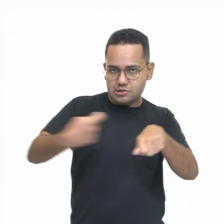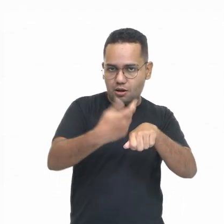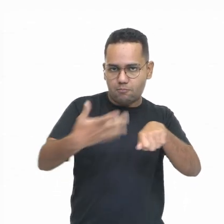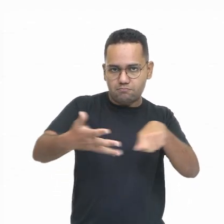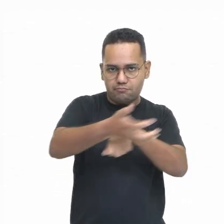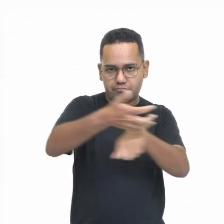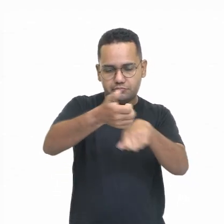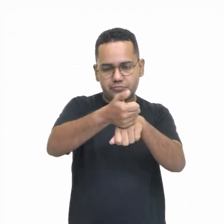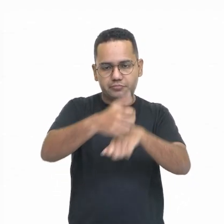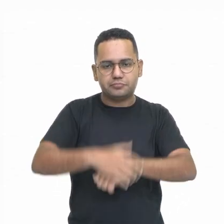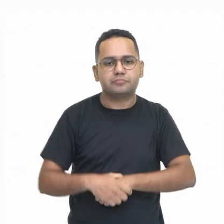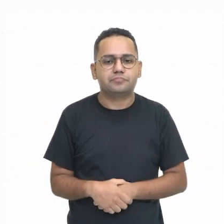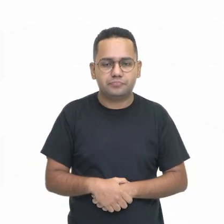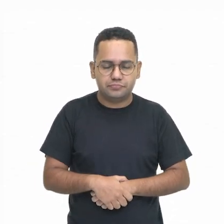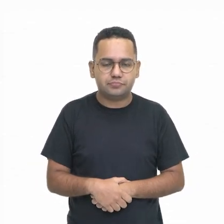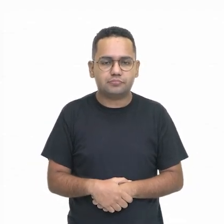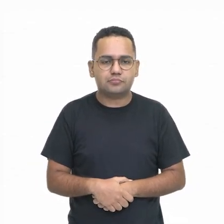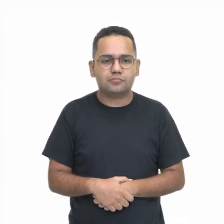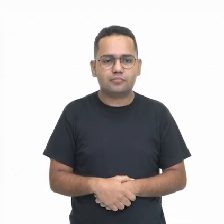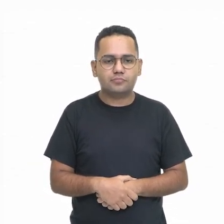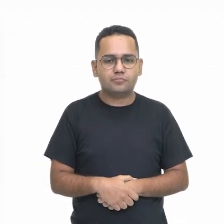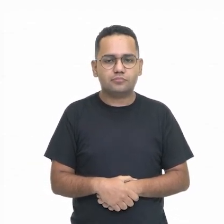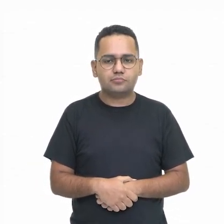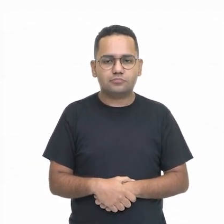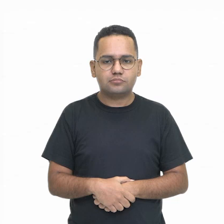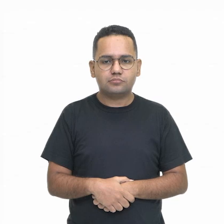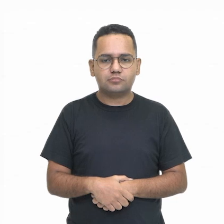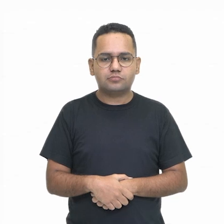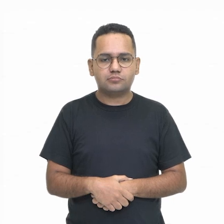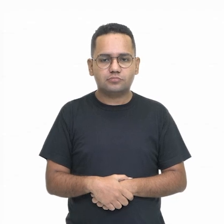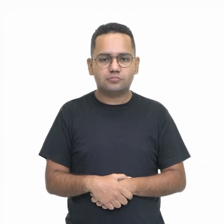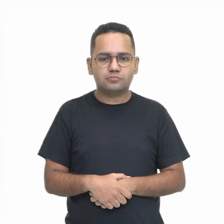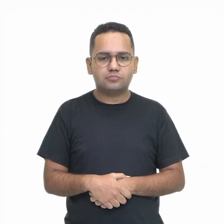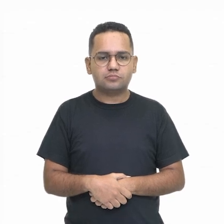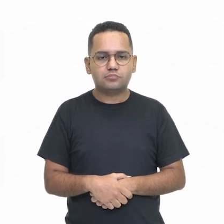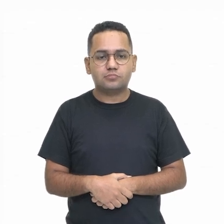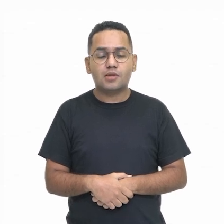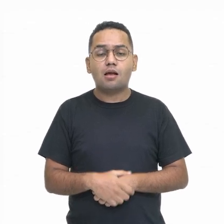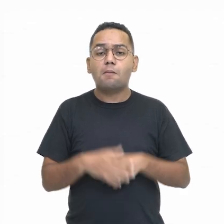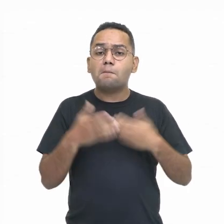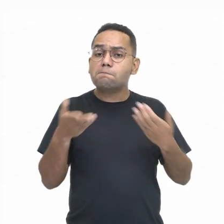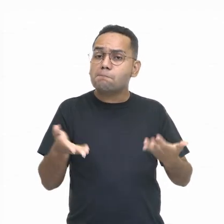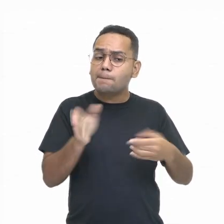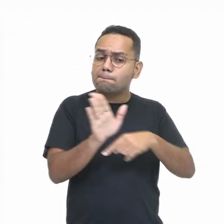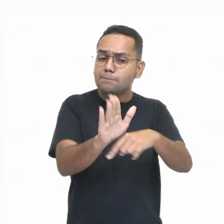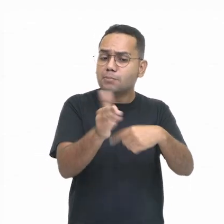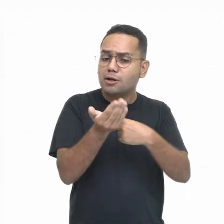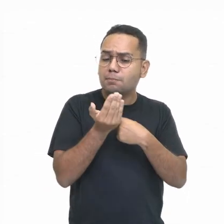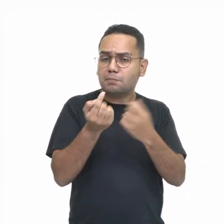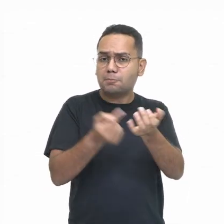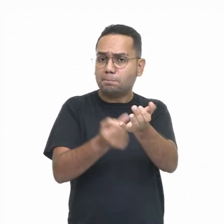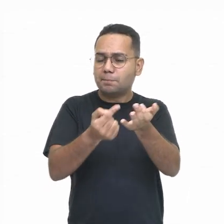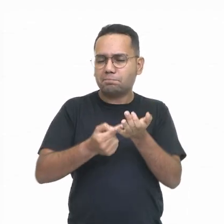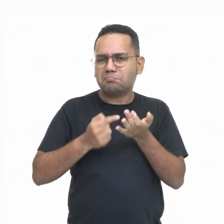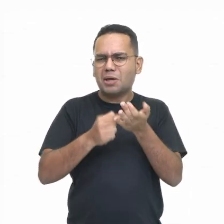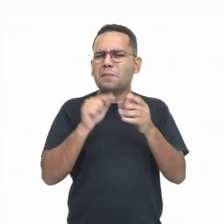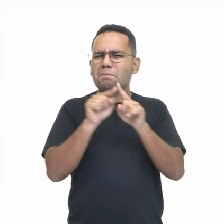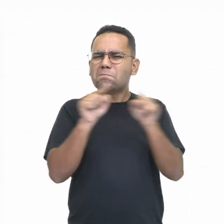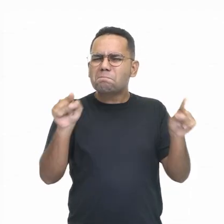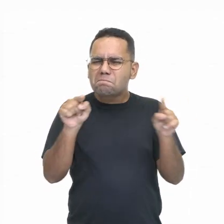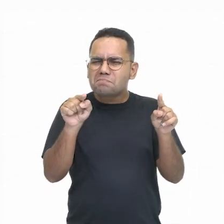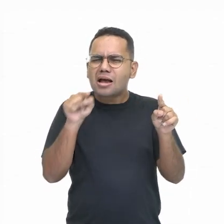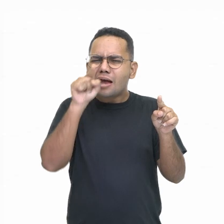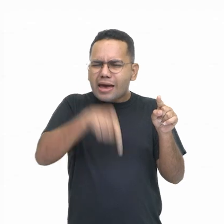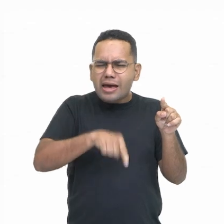no nosso texto, que a prática do clientelismo, dessa troca de favores, tem suas raízes